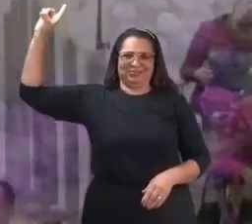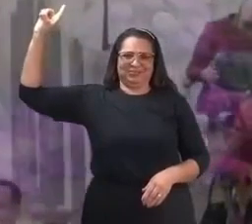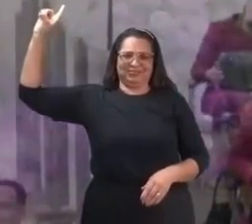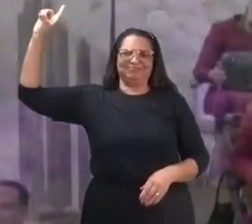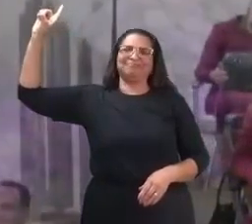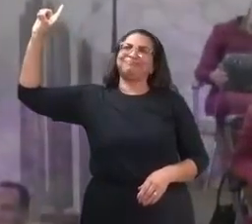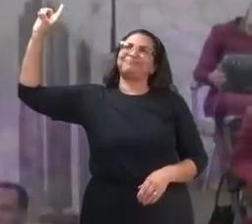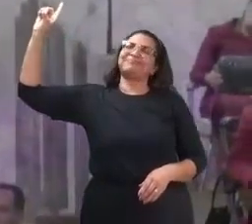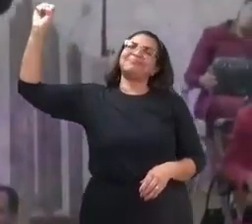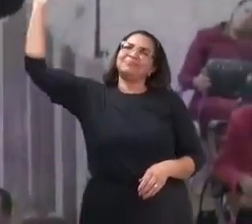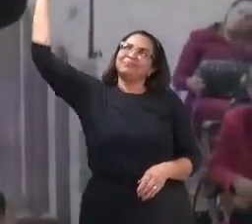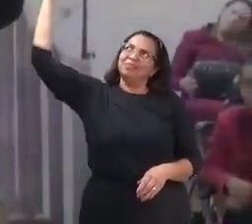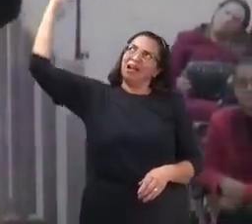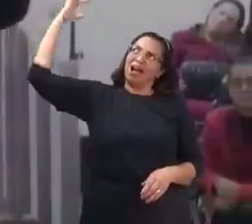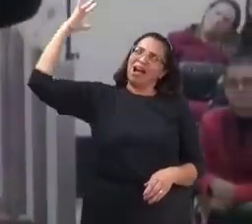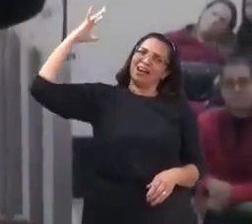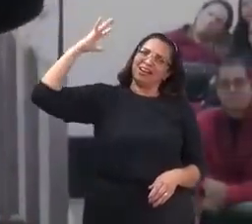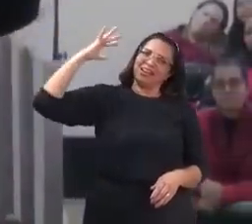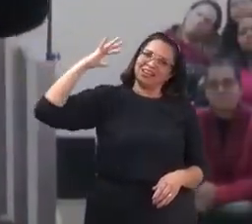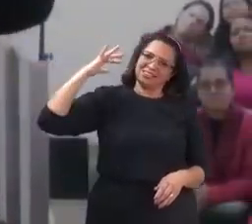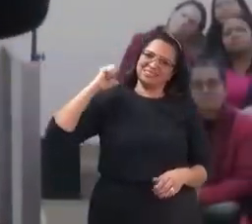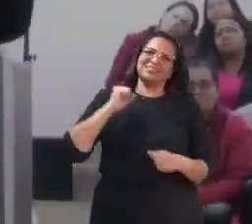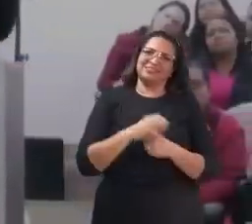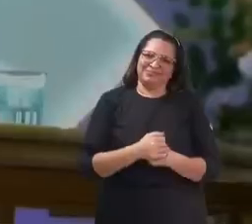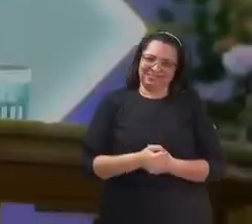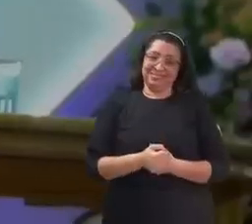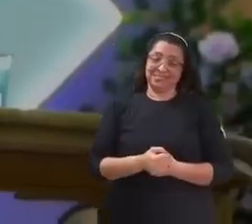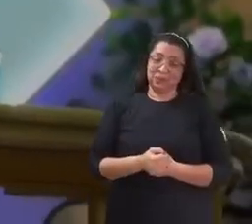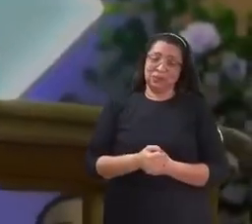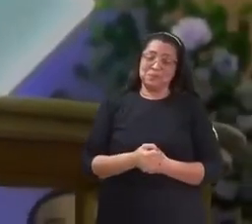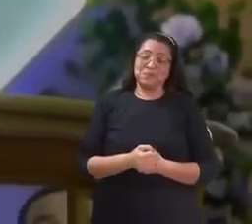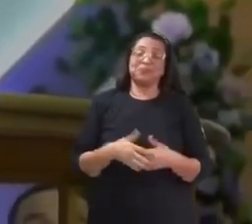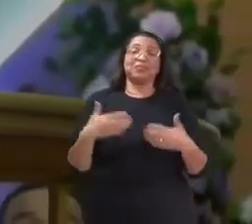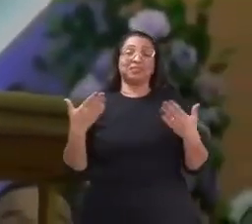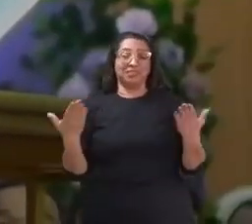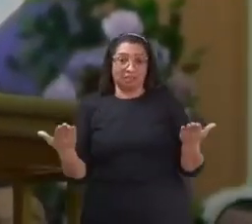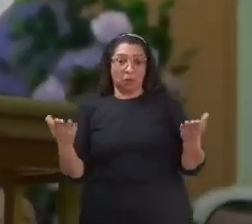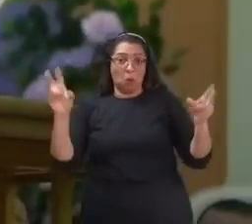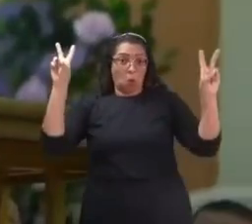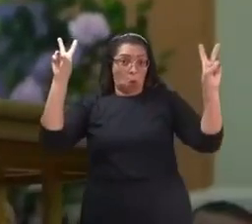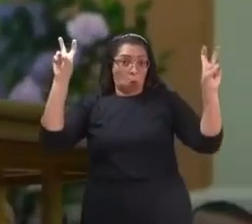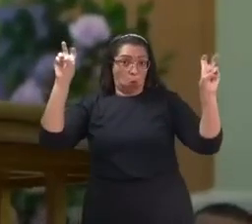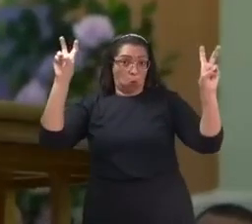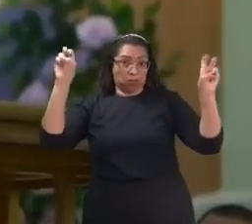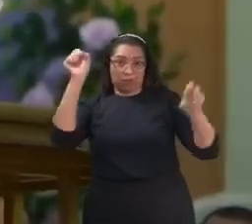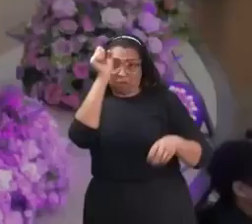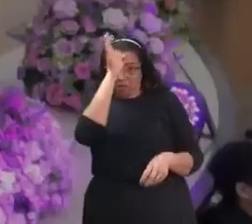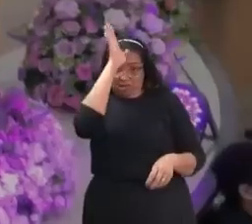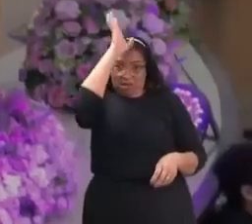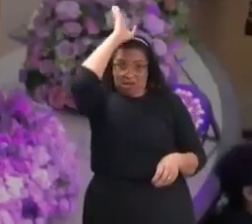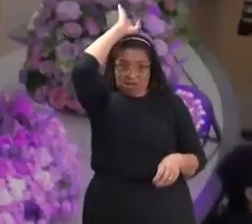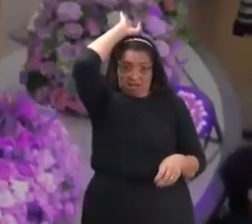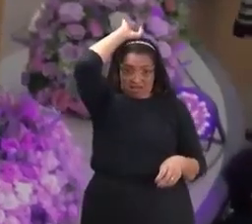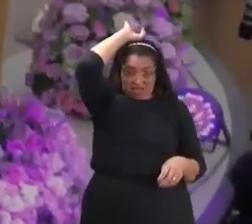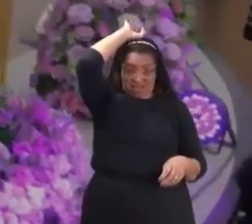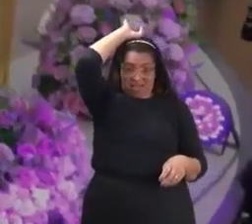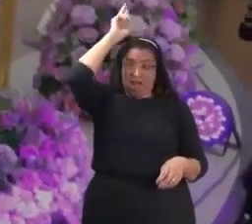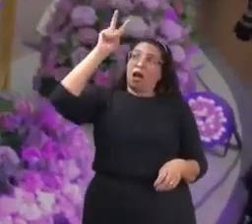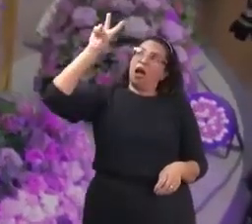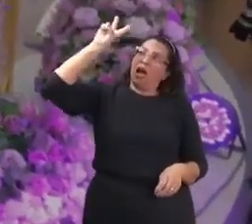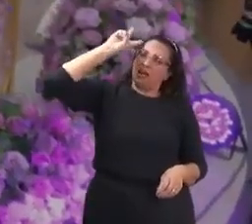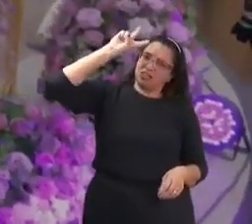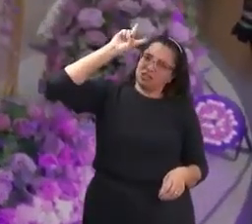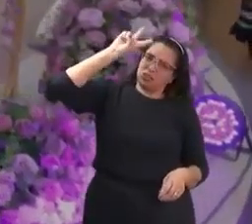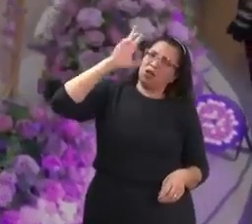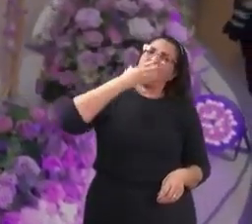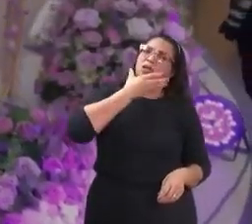É por isso que o capítulo do tema fala sobre essa graça. A história, o homem, o inferno, o pecado